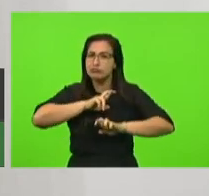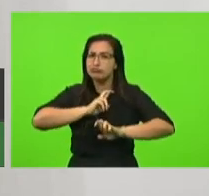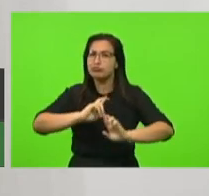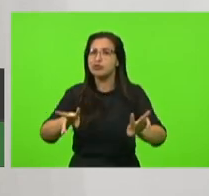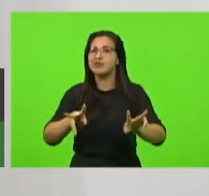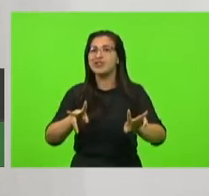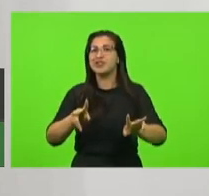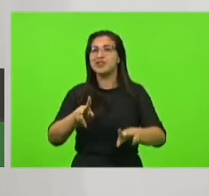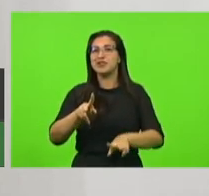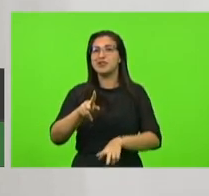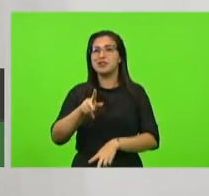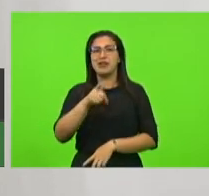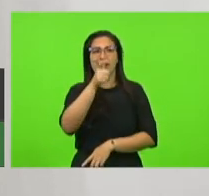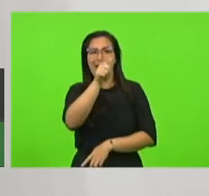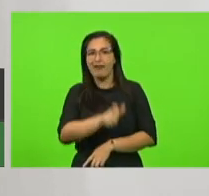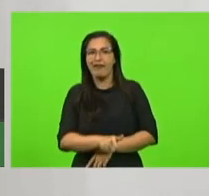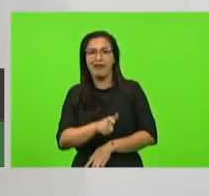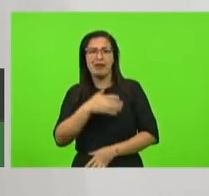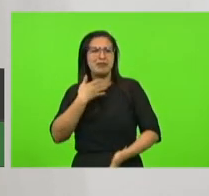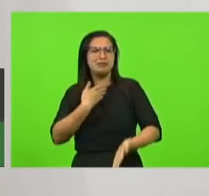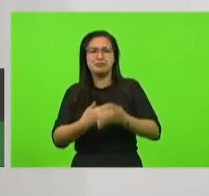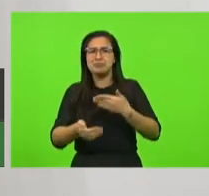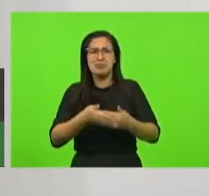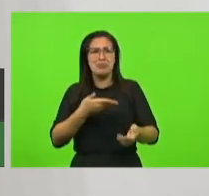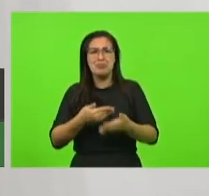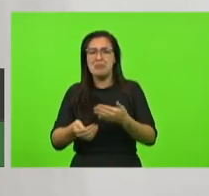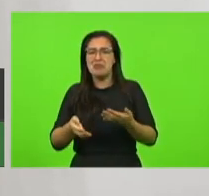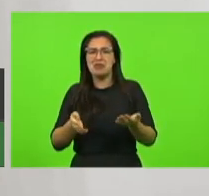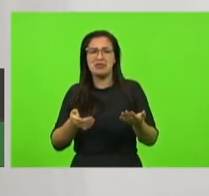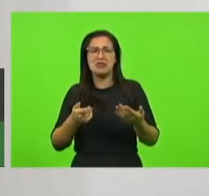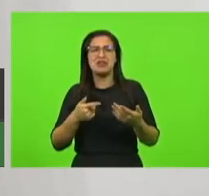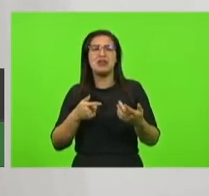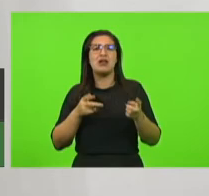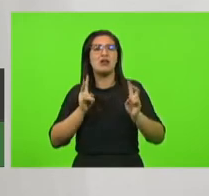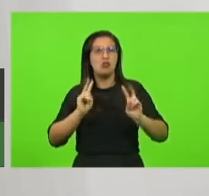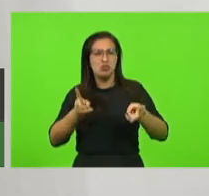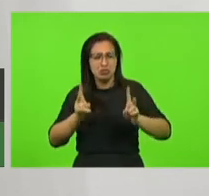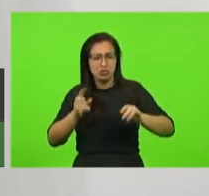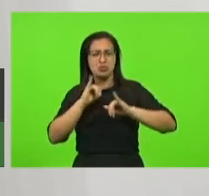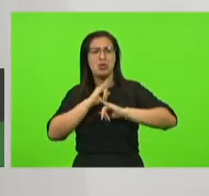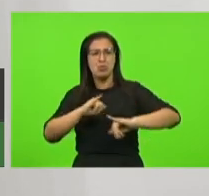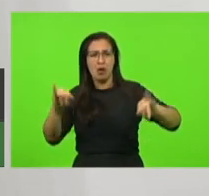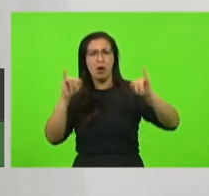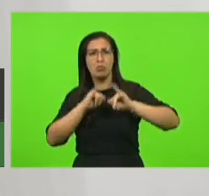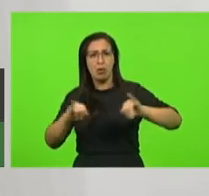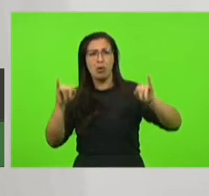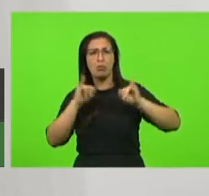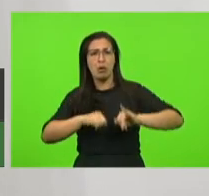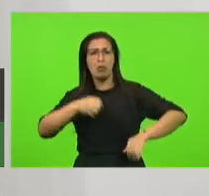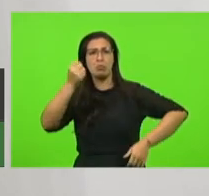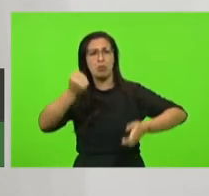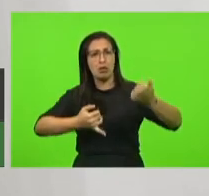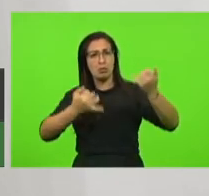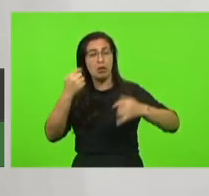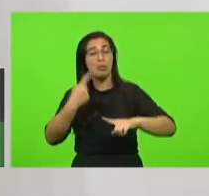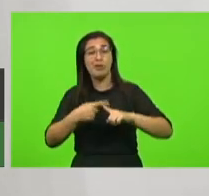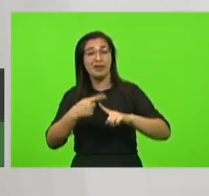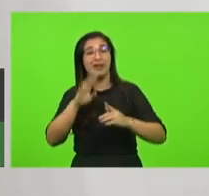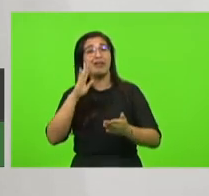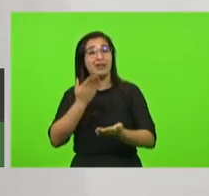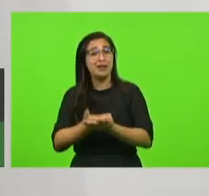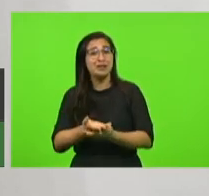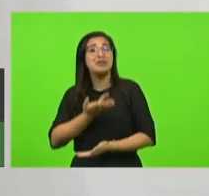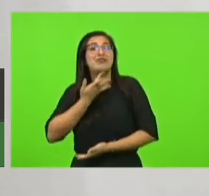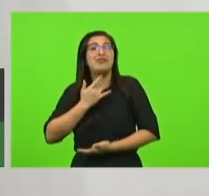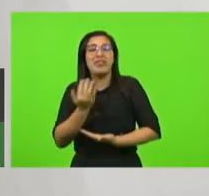pessoa não se importa de ser a última a falar sobre determinado assunto. Ela continua falando porque ela acredita. Não é por